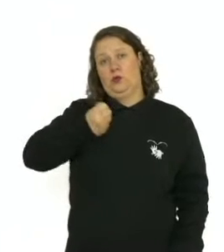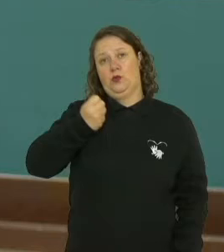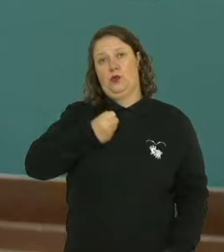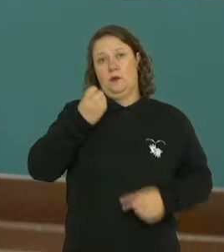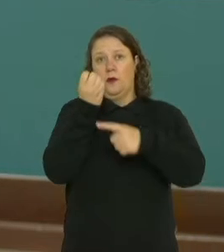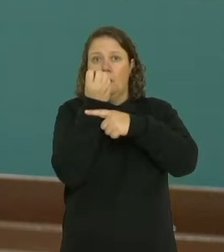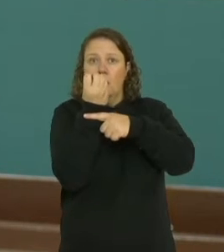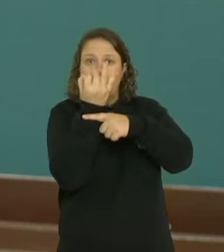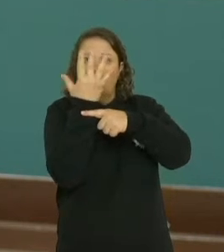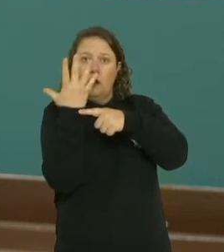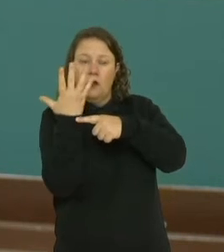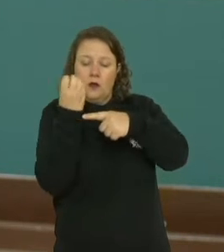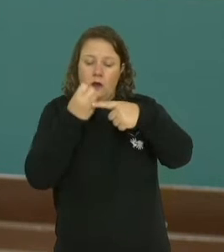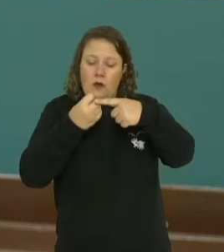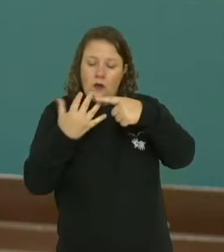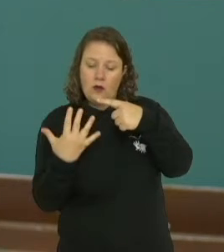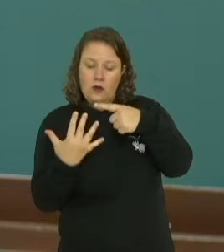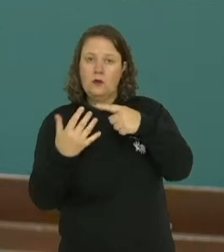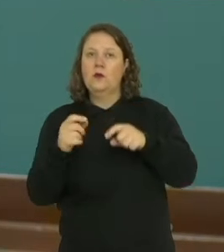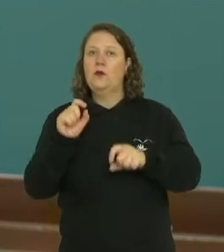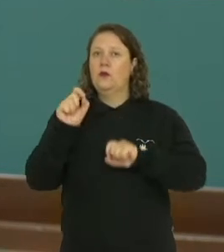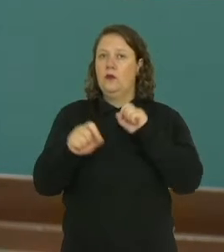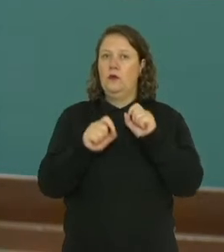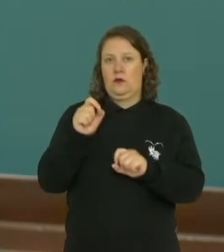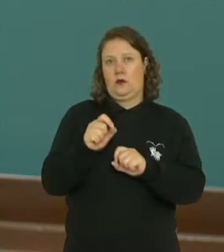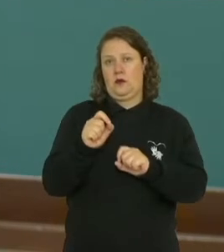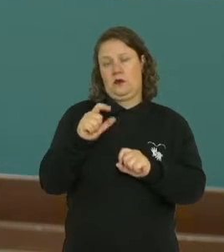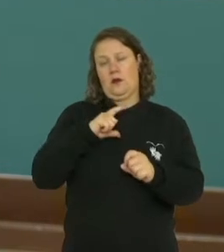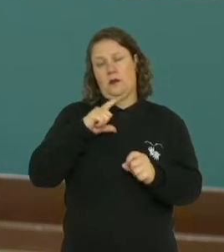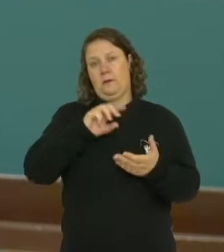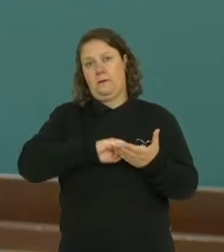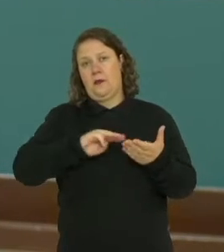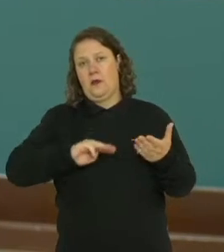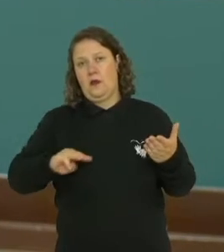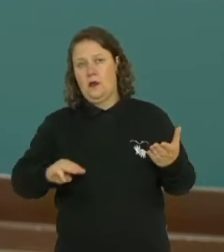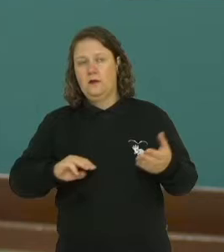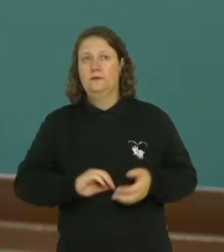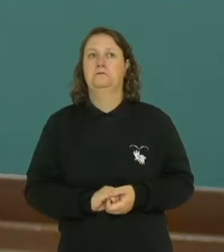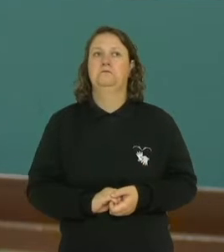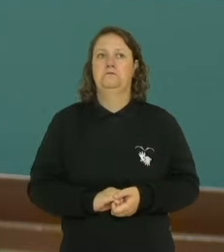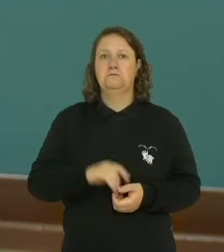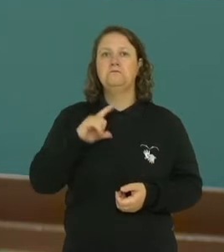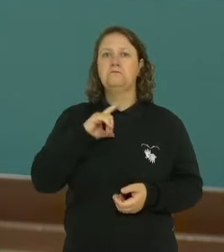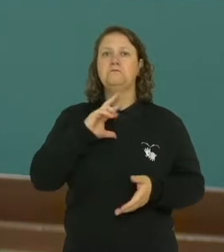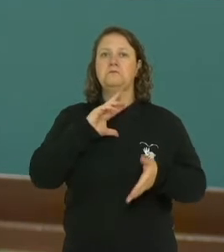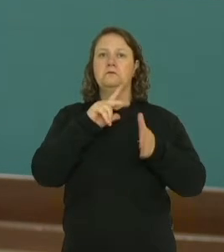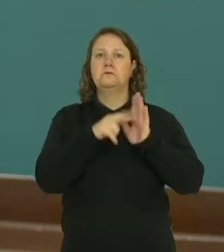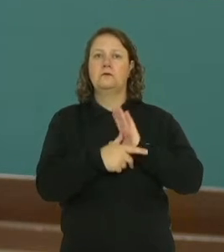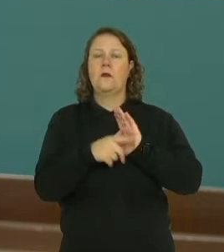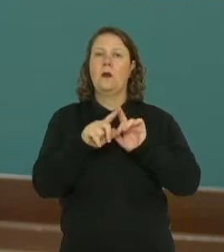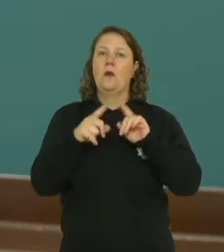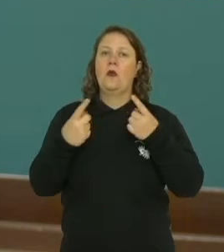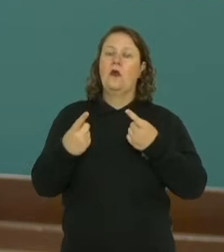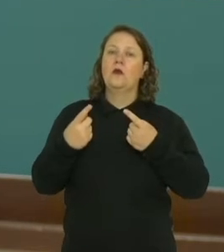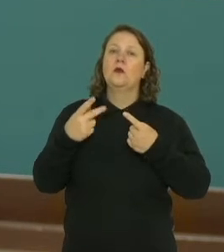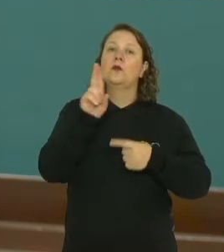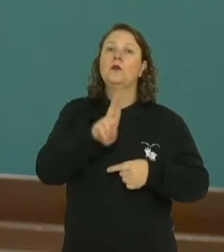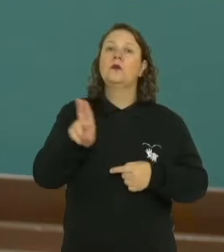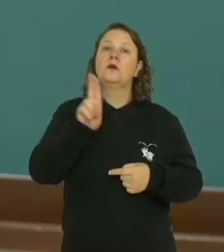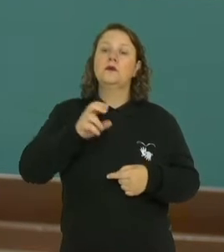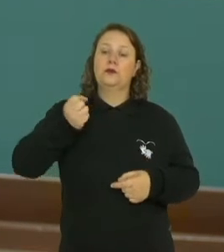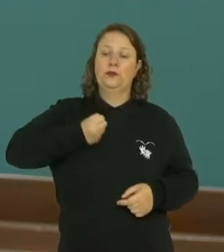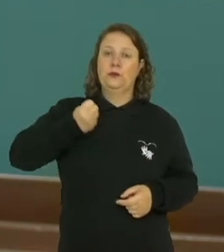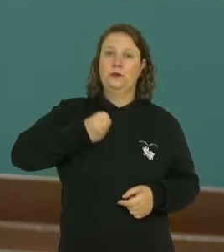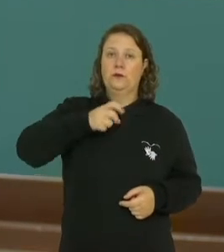porcentagem existem vários métodos, né? Um deles é a calculadora. E usando números decimais, né? Que são os números com vírgula. Como que a gente vai